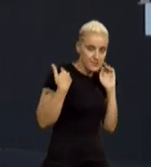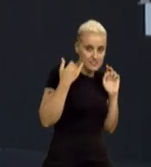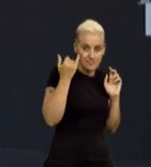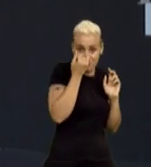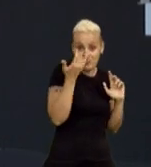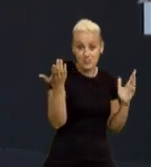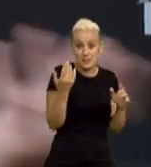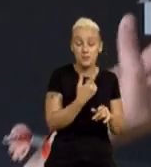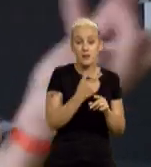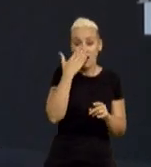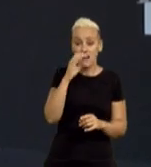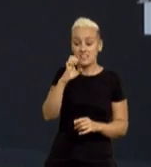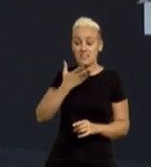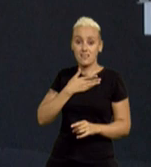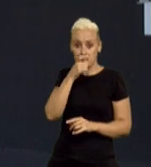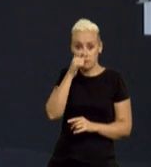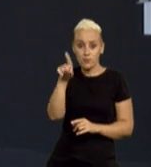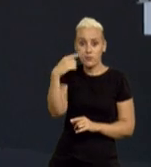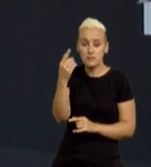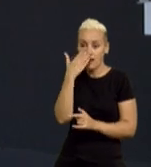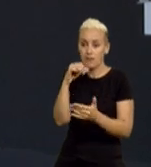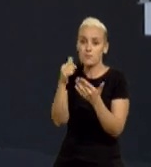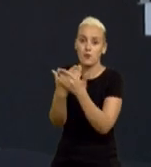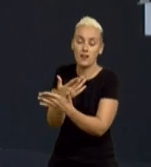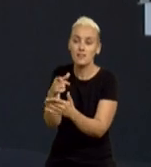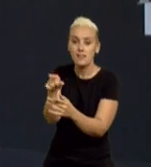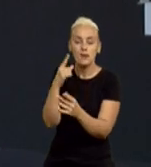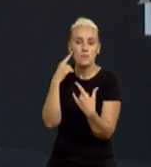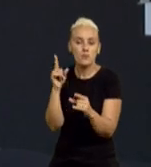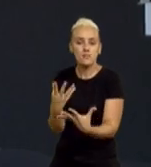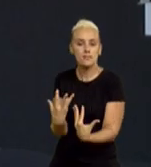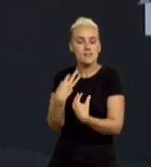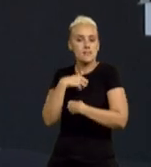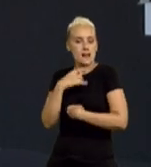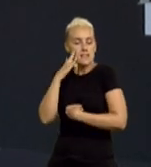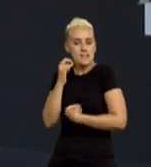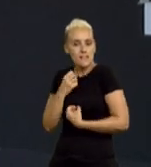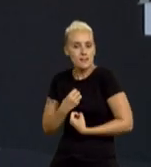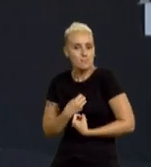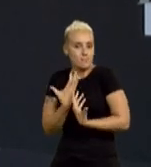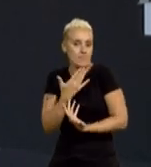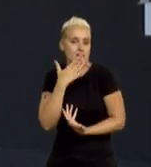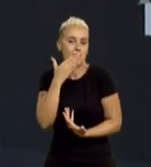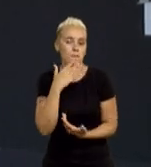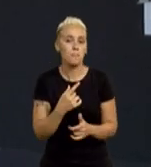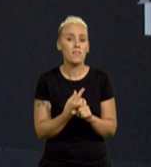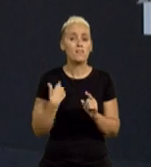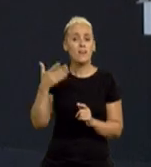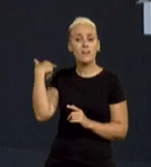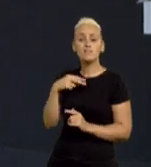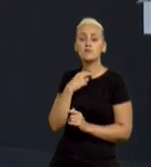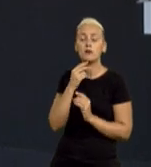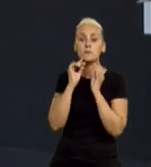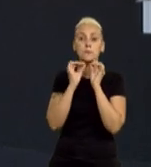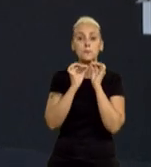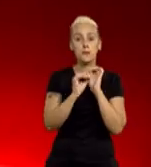discos como discos de outras pessoas, né? Já falecidas, que eu estou a tentar interpretar o melhor possível. Tinha a voz muito mais fininha na